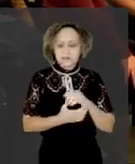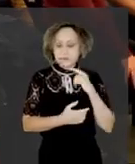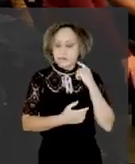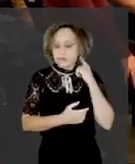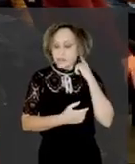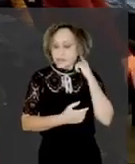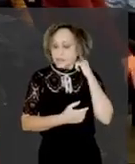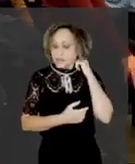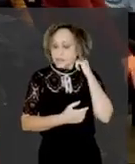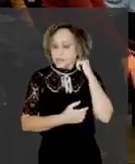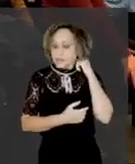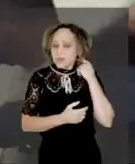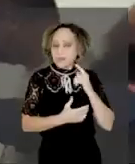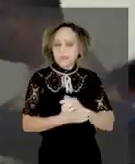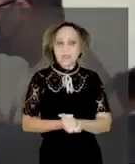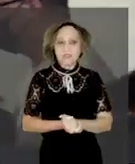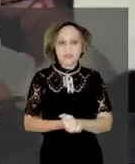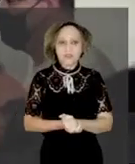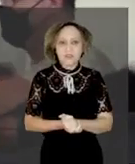Vamos lá.